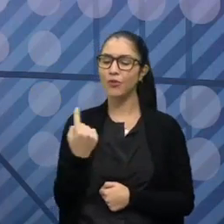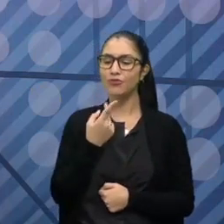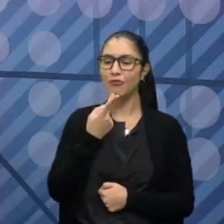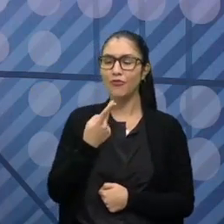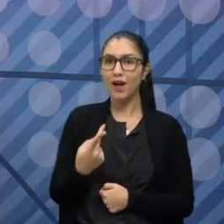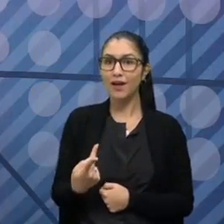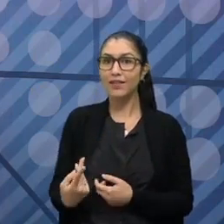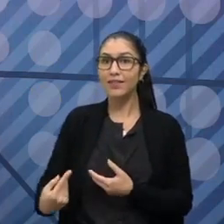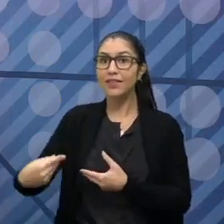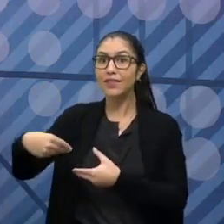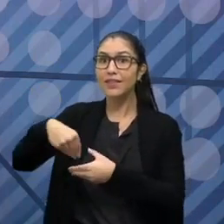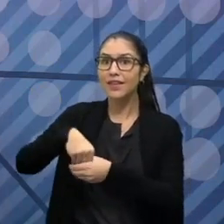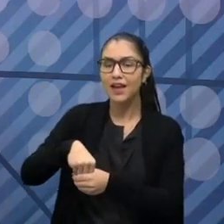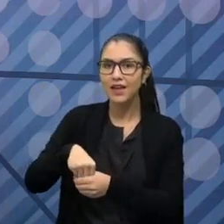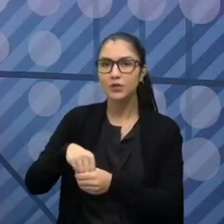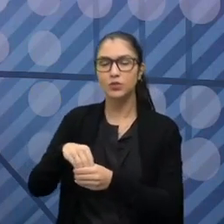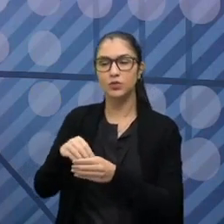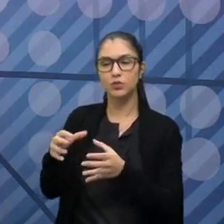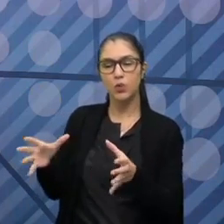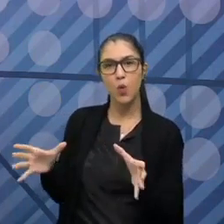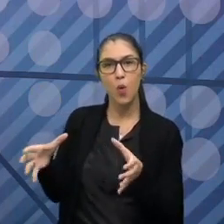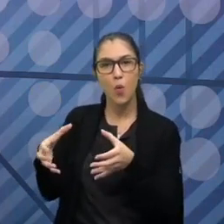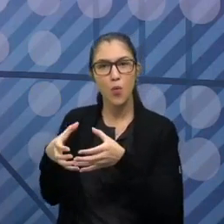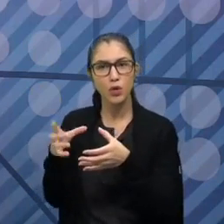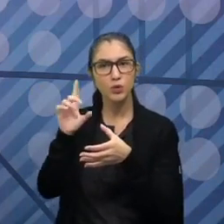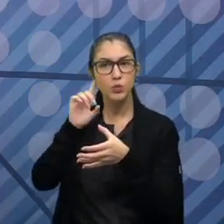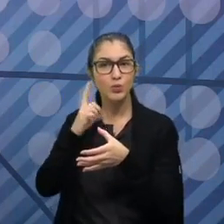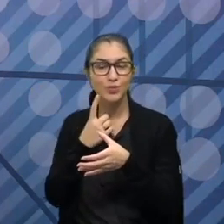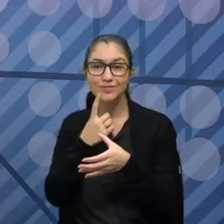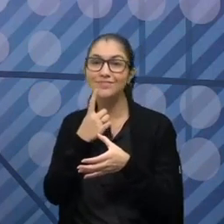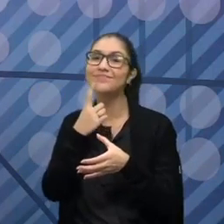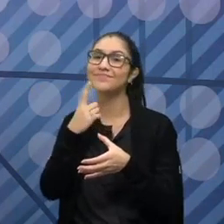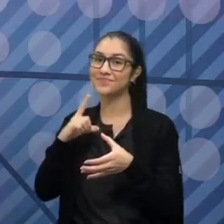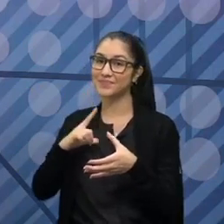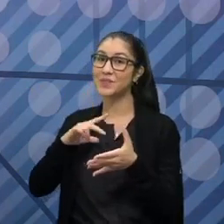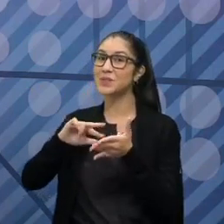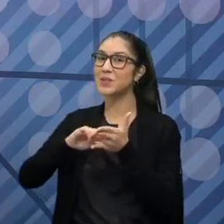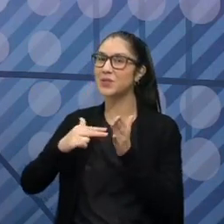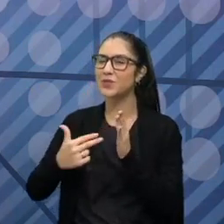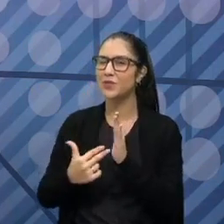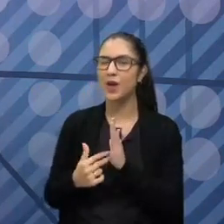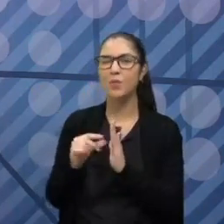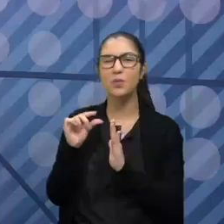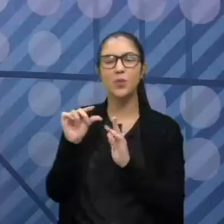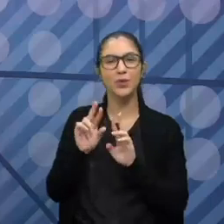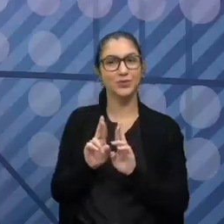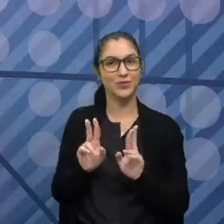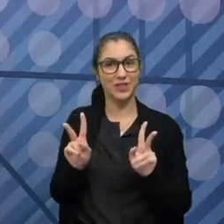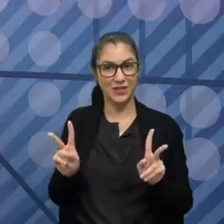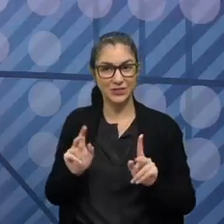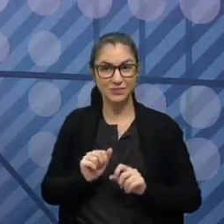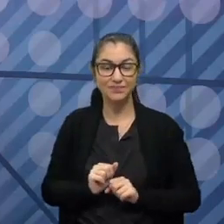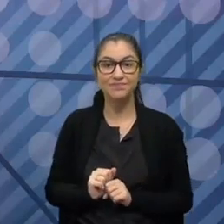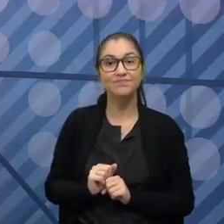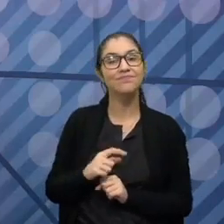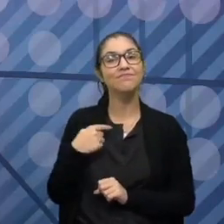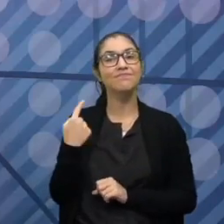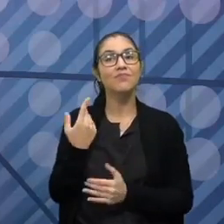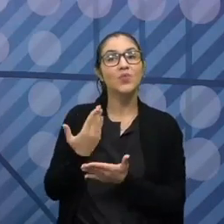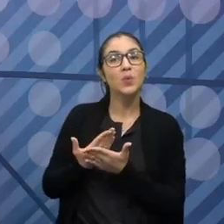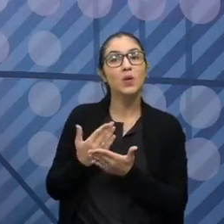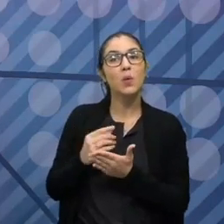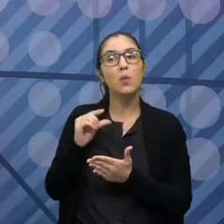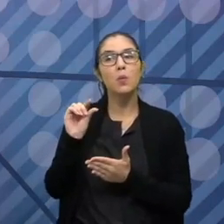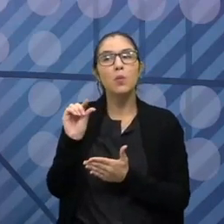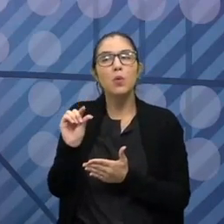falamos disso dentro da surdez, dentro da comunidade surda, ela tem um significado um pouquinho diferente. E aí nós vamos estudar um